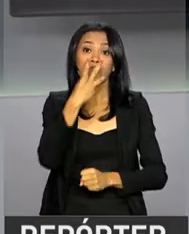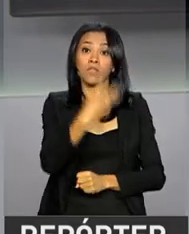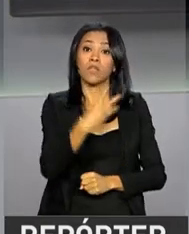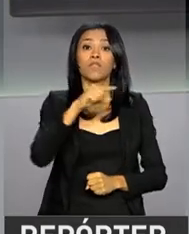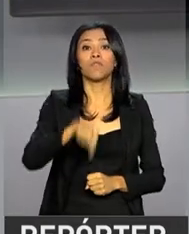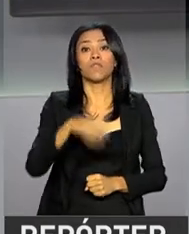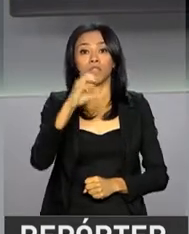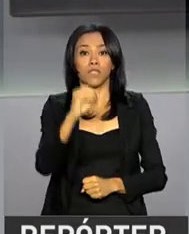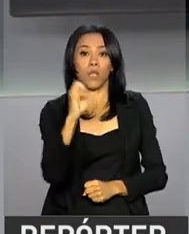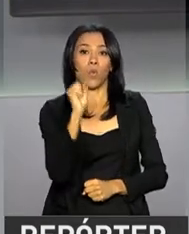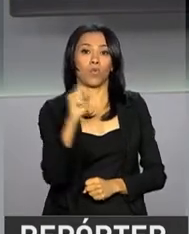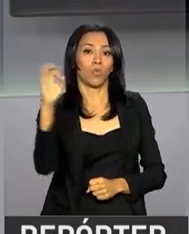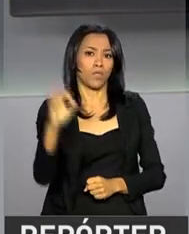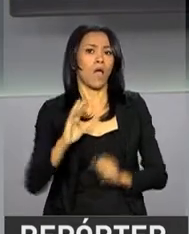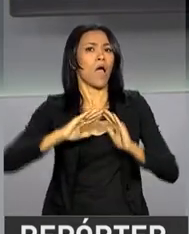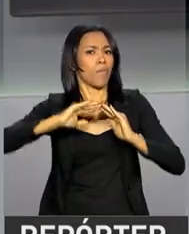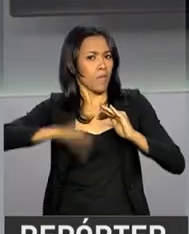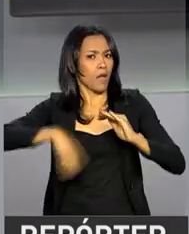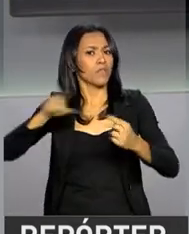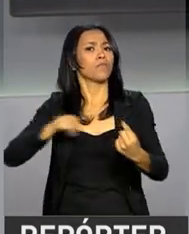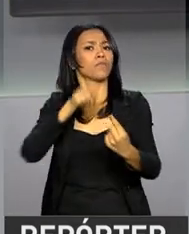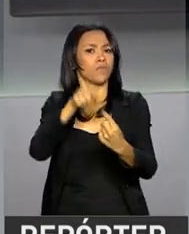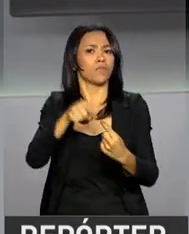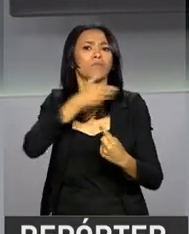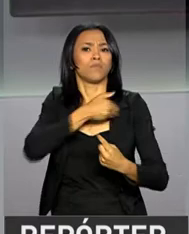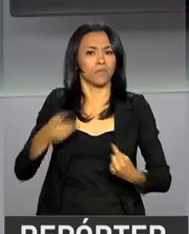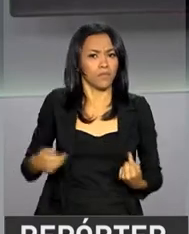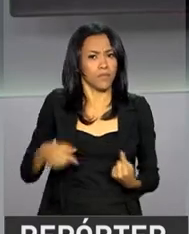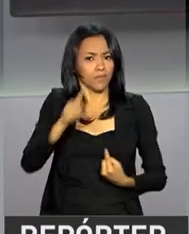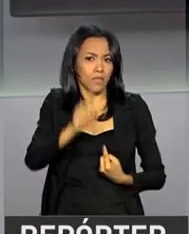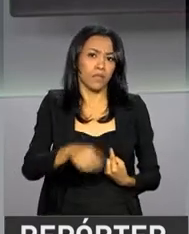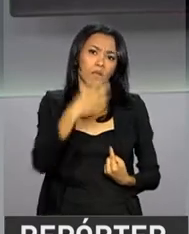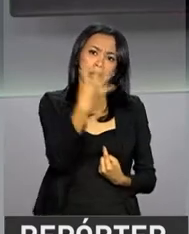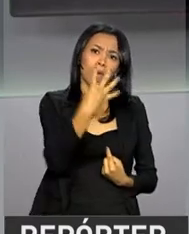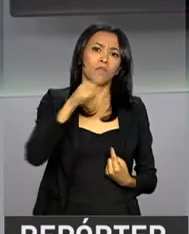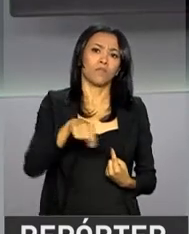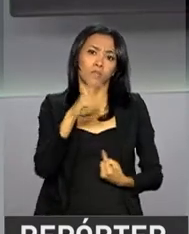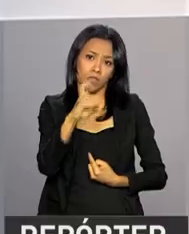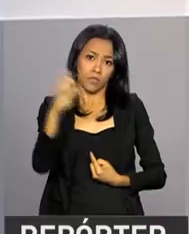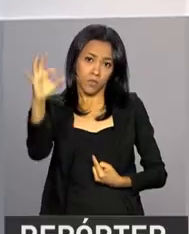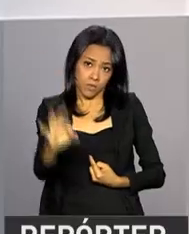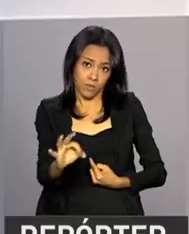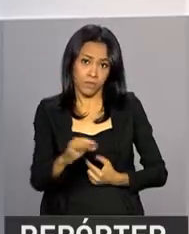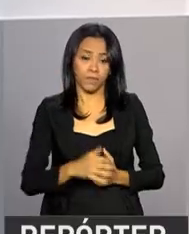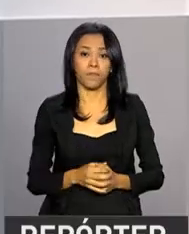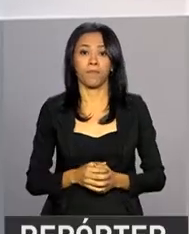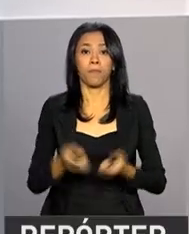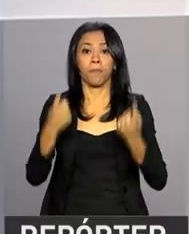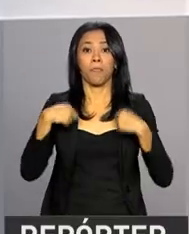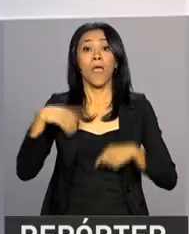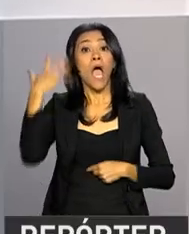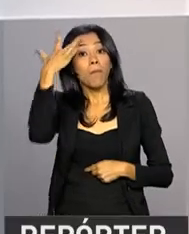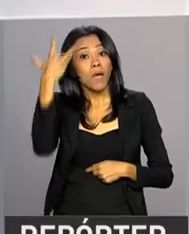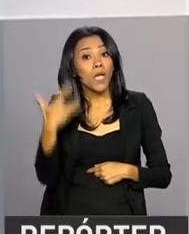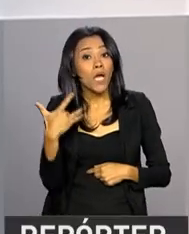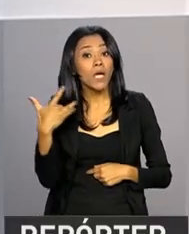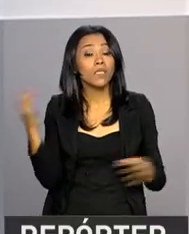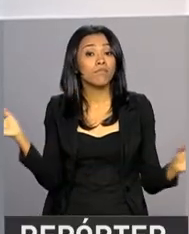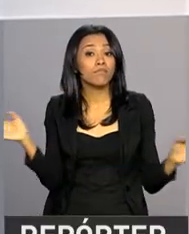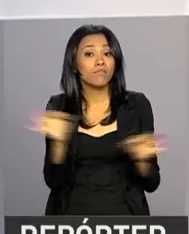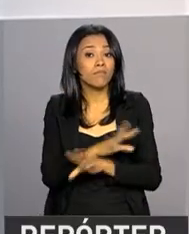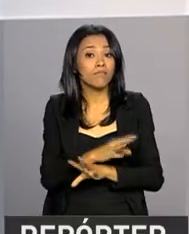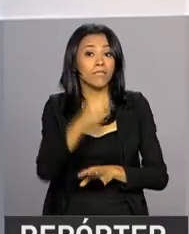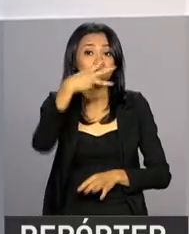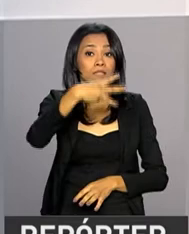bem abaixo do centro da meta estabelecida pelo governo que é de 4 6 por cento termina amanhã 31 de outubro